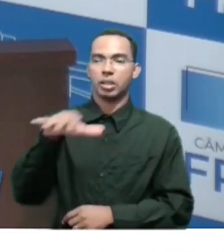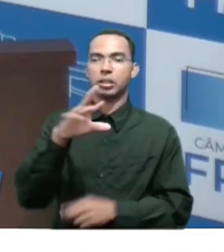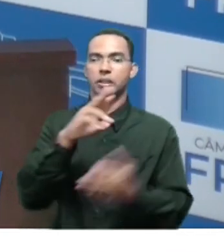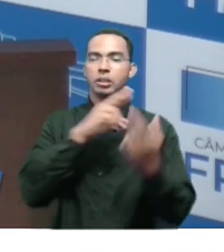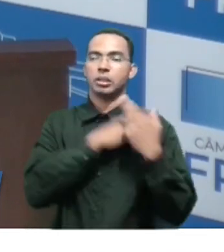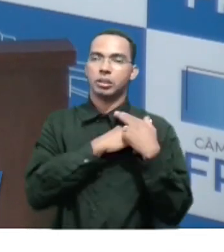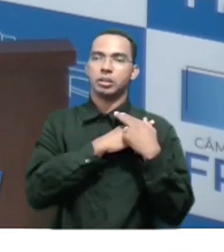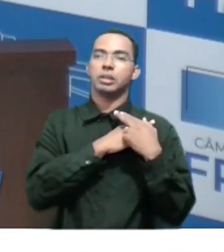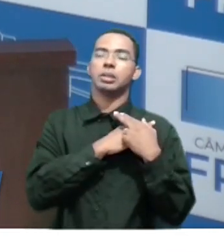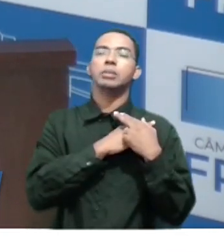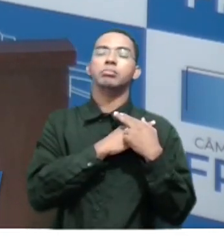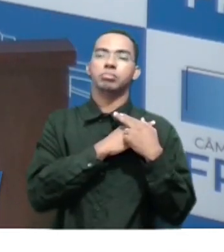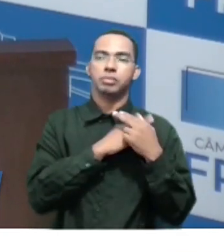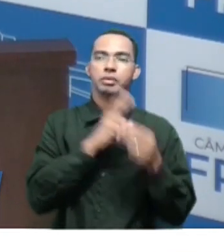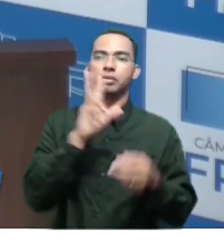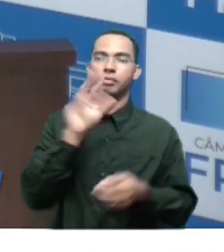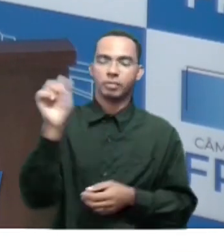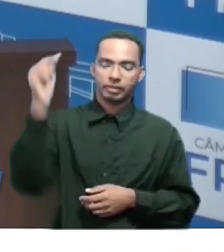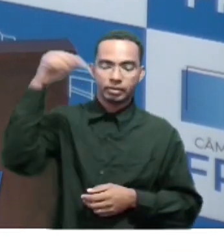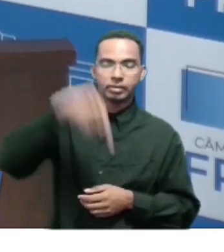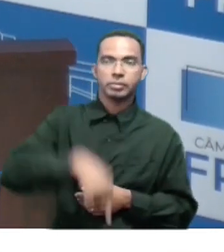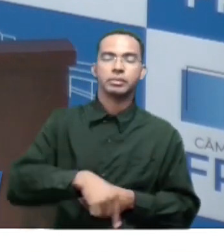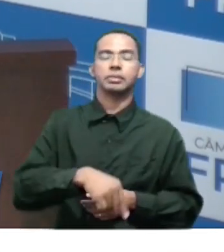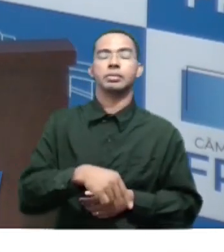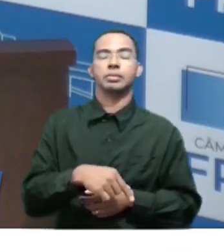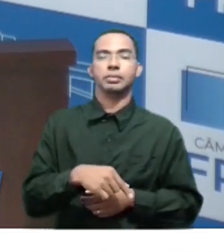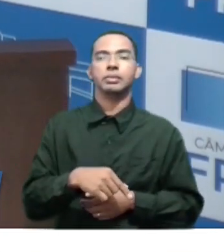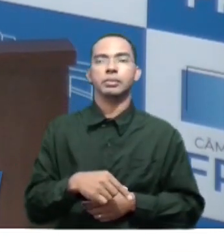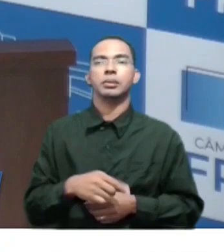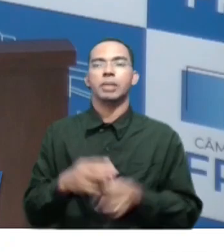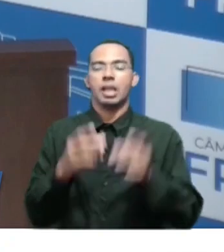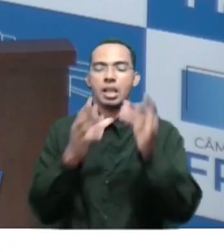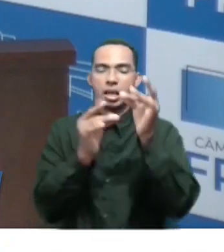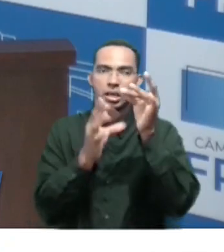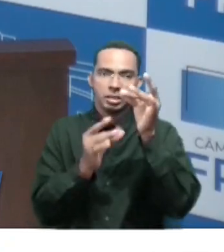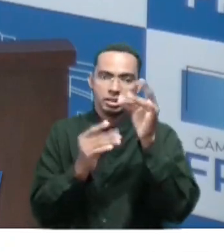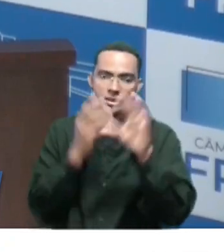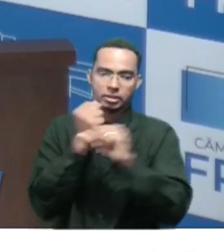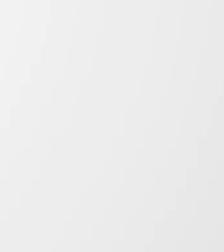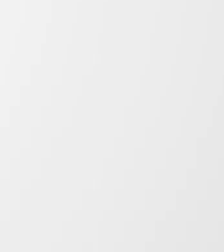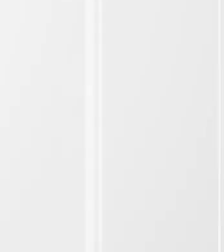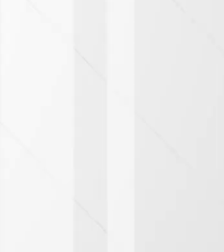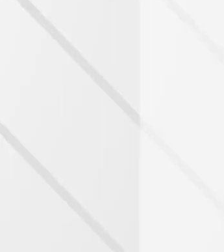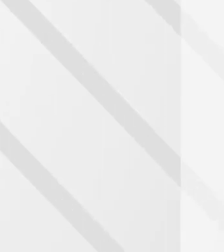dessas áreas vão vir aqui para destrinchar o orçamento para nós.